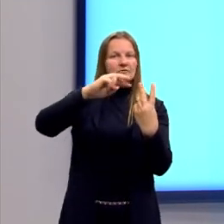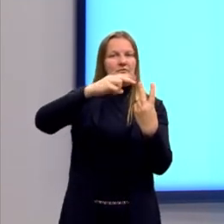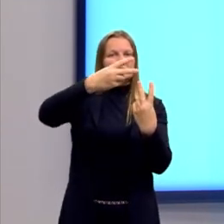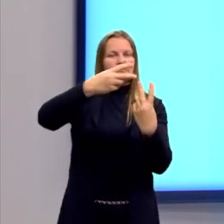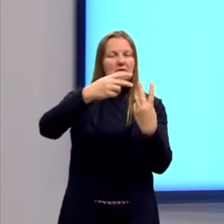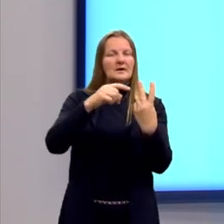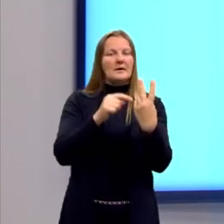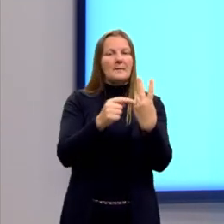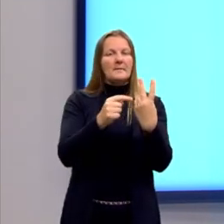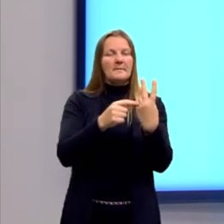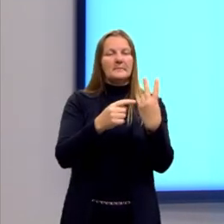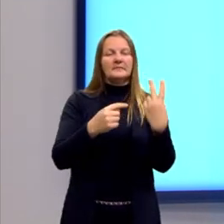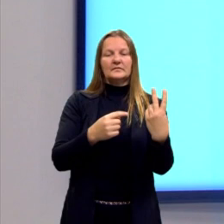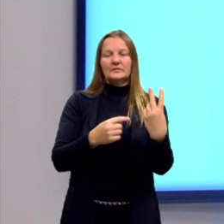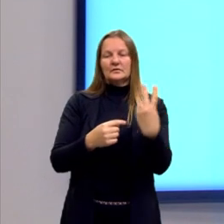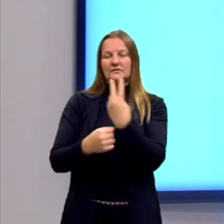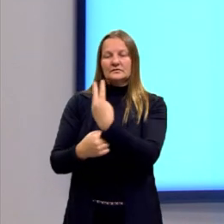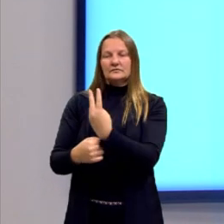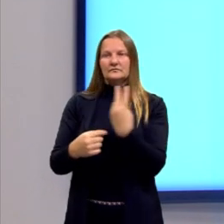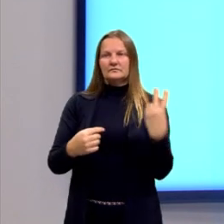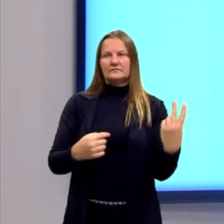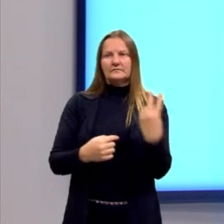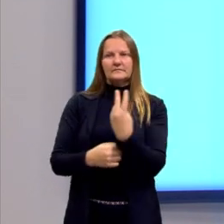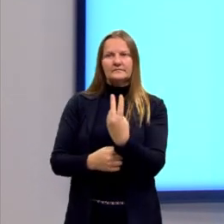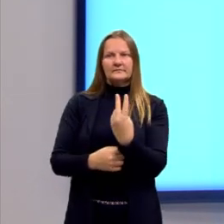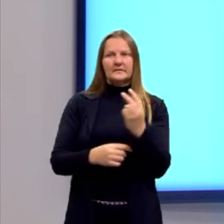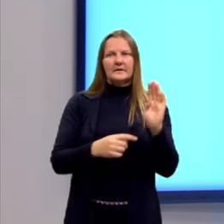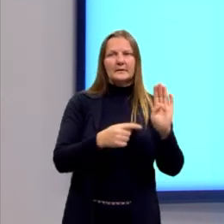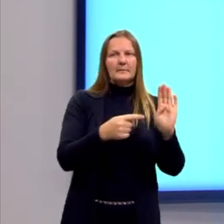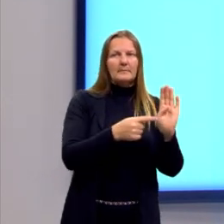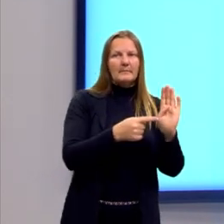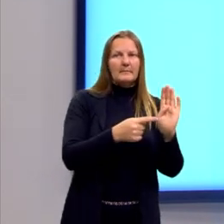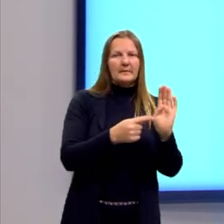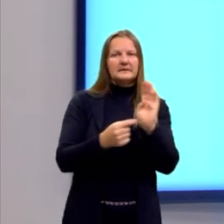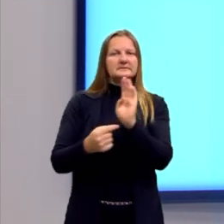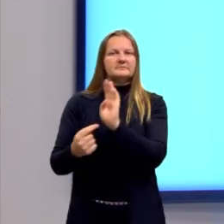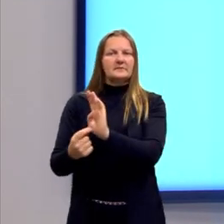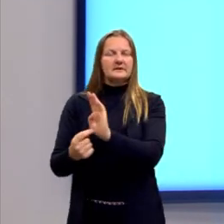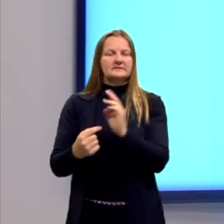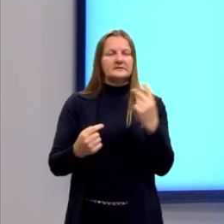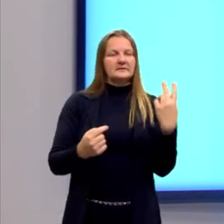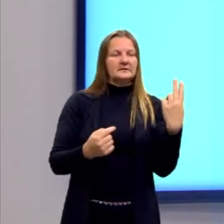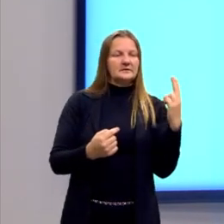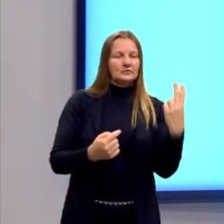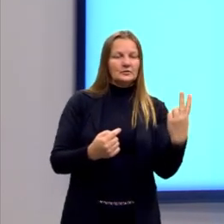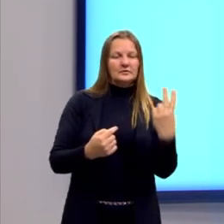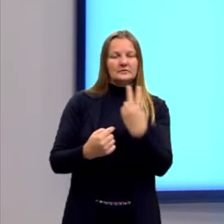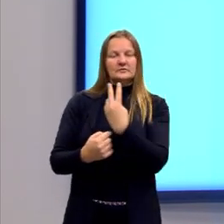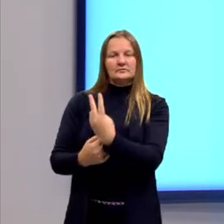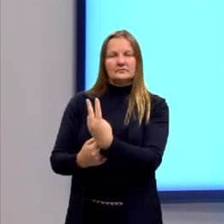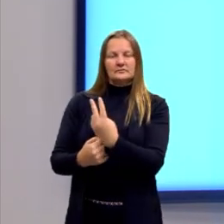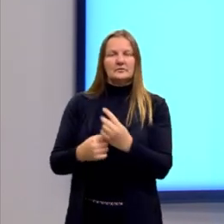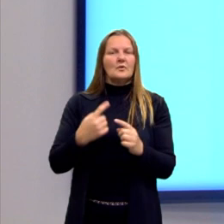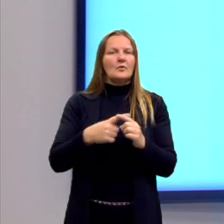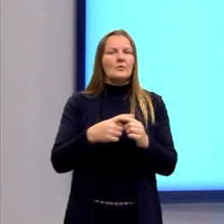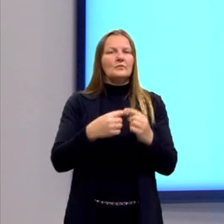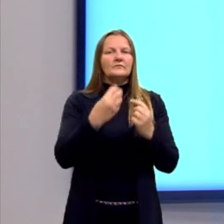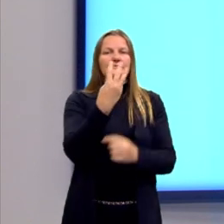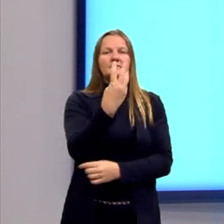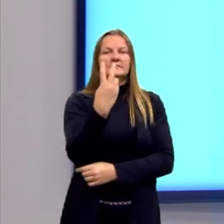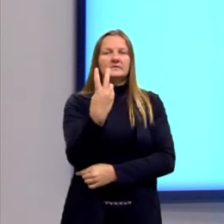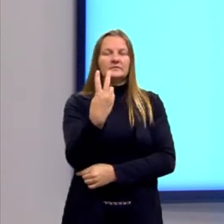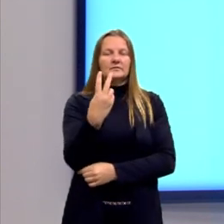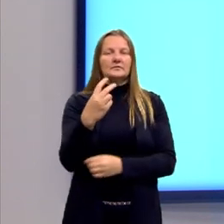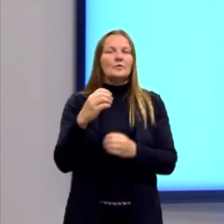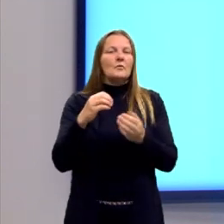mesma base dos dois lados da Igualdade então aqui né para isso nos vamos representar o 32